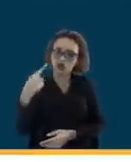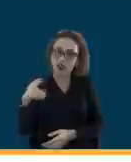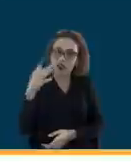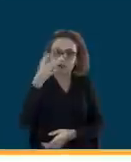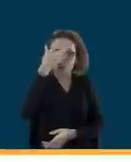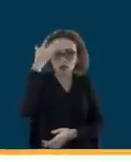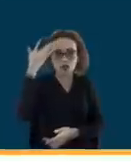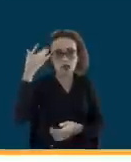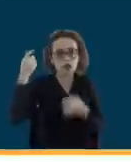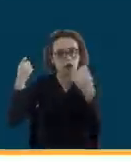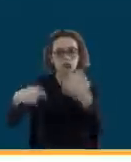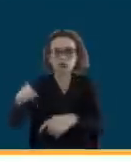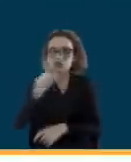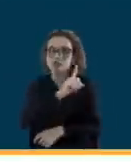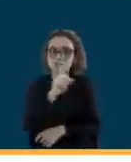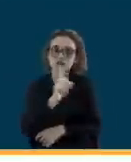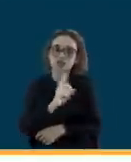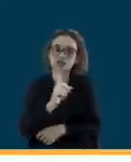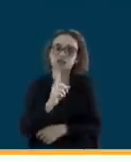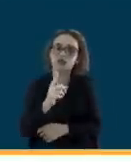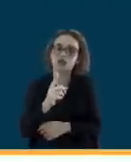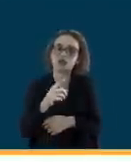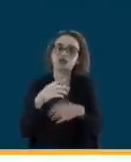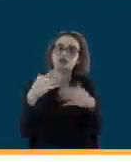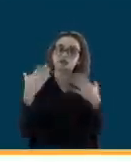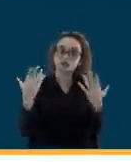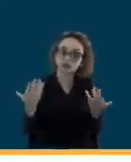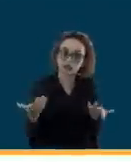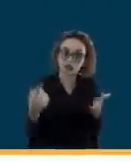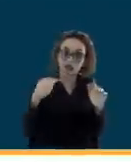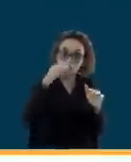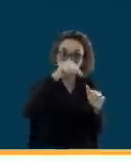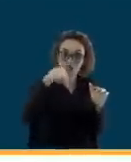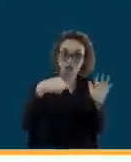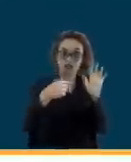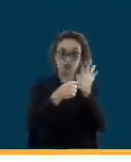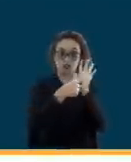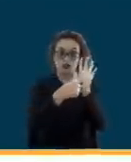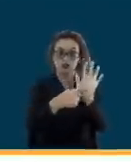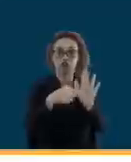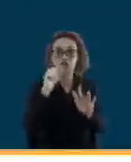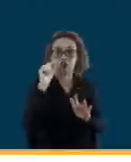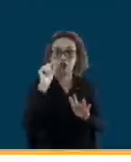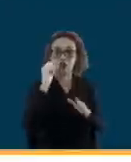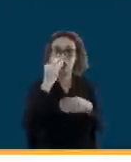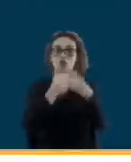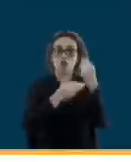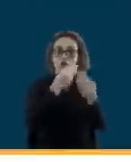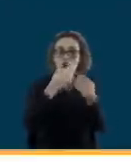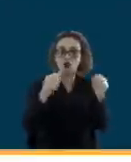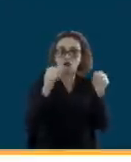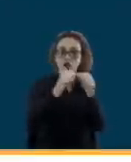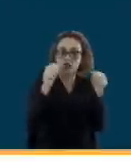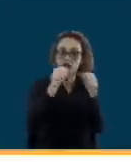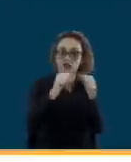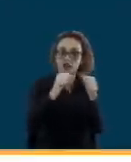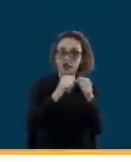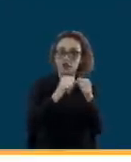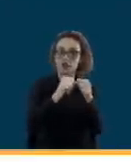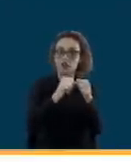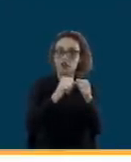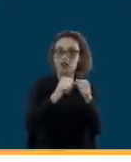vamos mostrar, olha, aqui nós mostramos como pode ser feito de uma forma